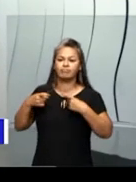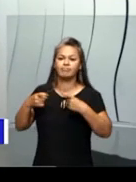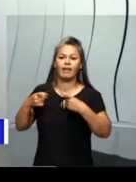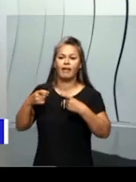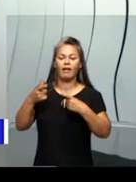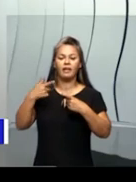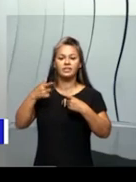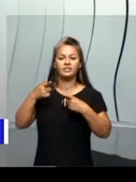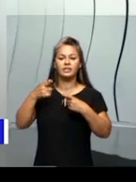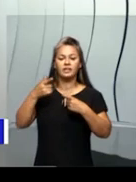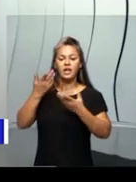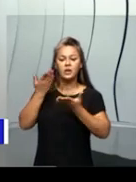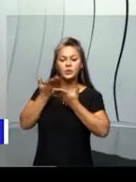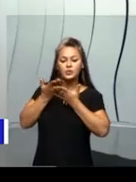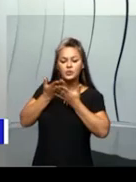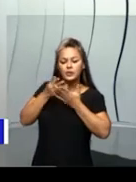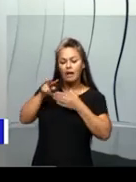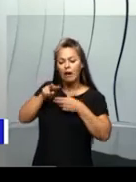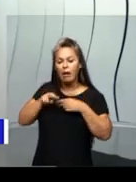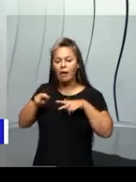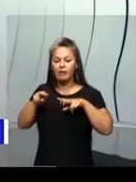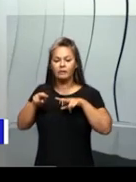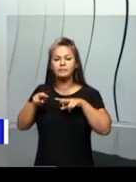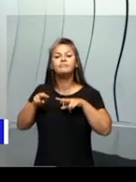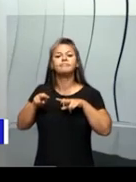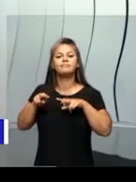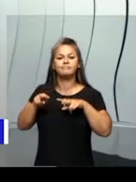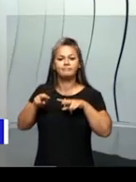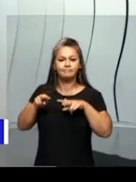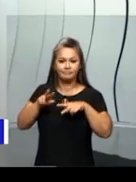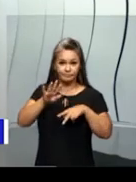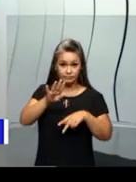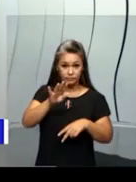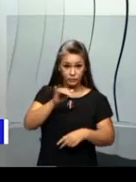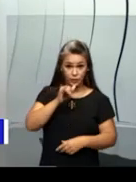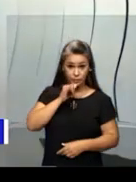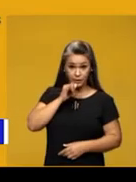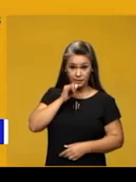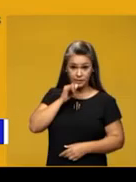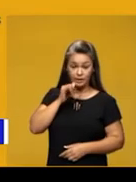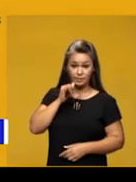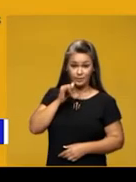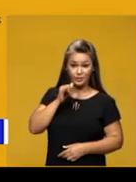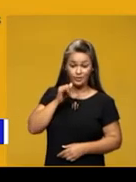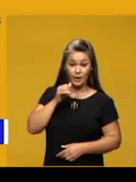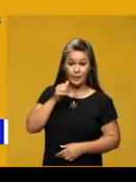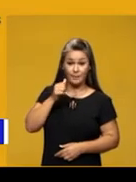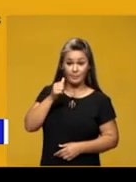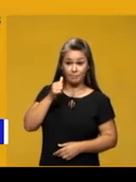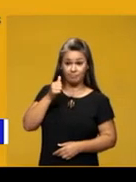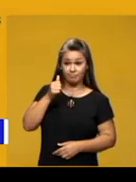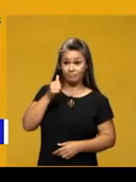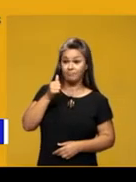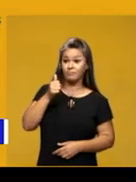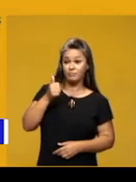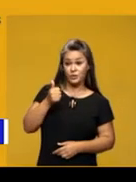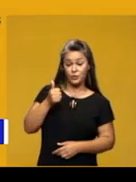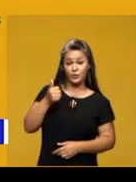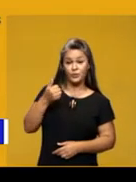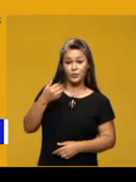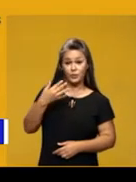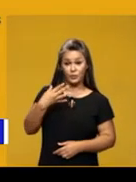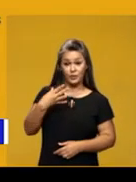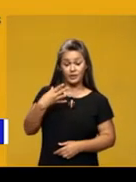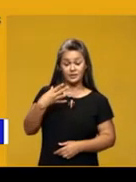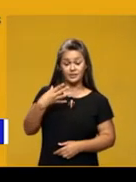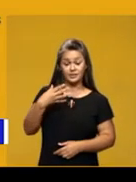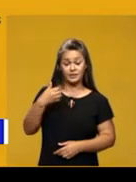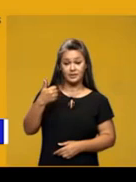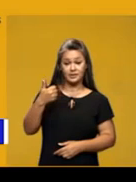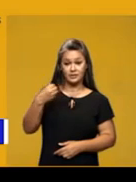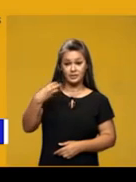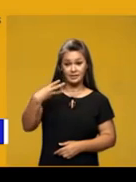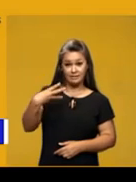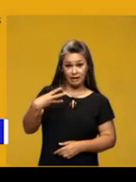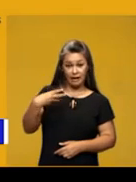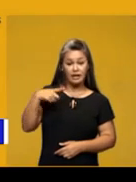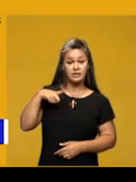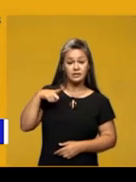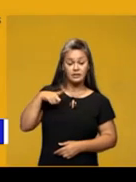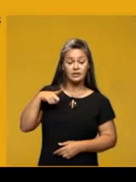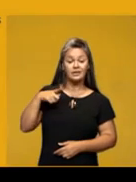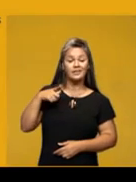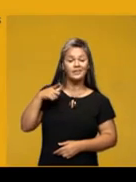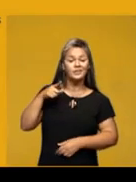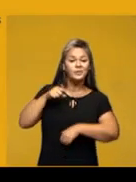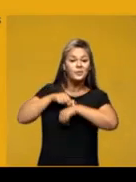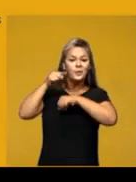A partir de 1413, com o início das grandes viagens marítimas, ou como eu coloquei lá, chamadas grandes navegações,